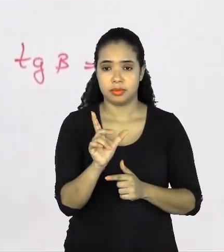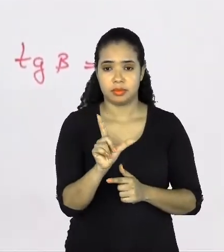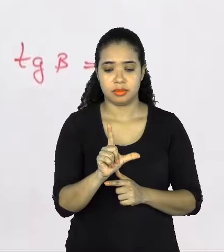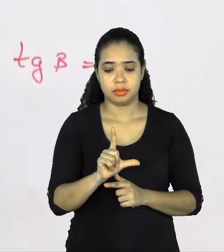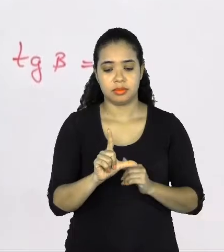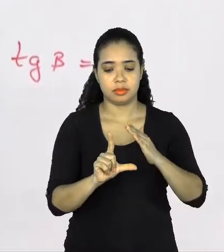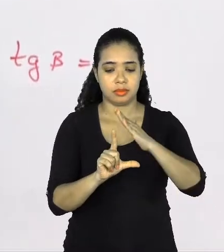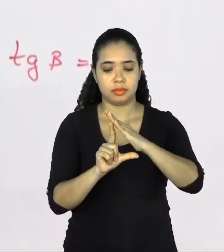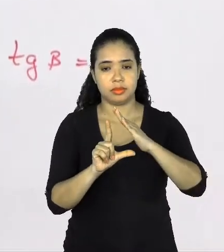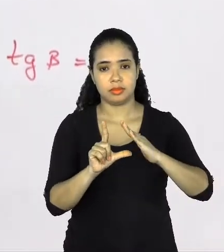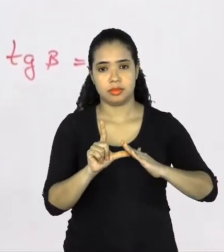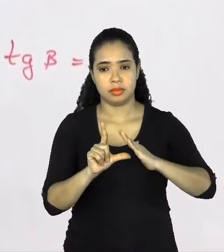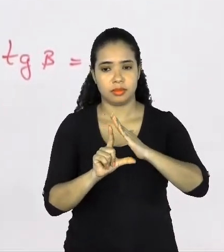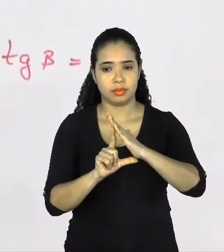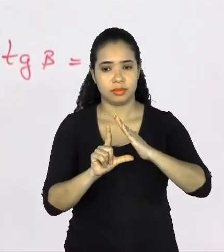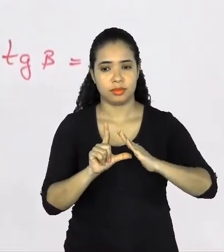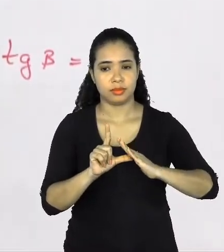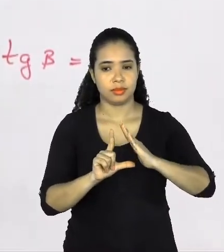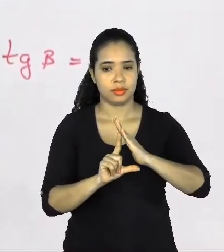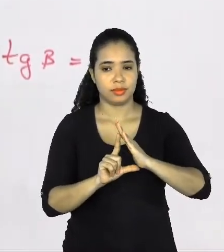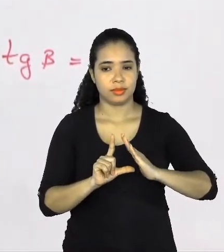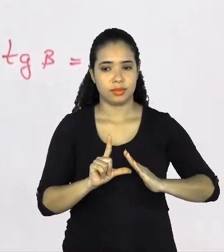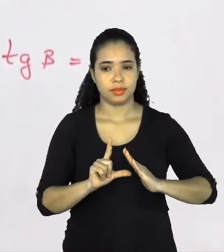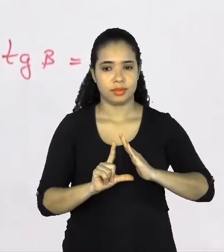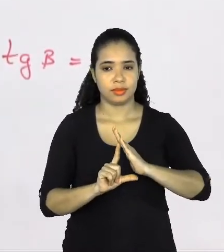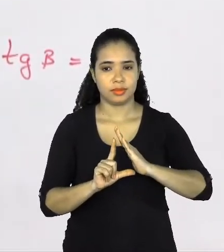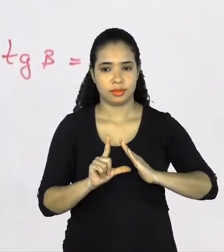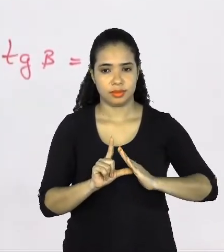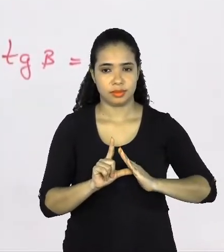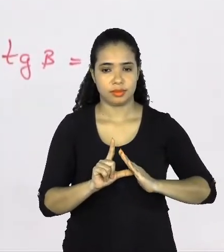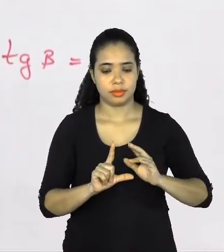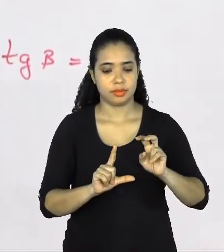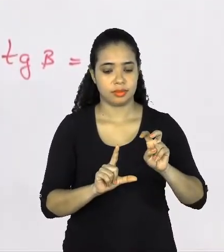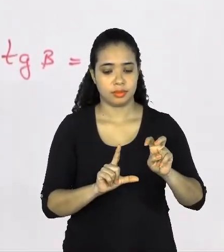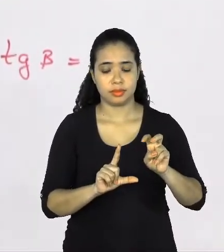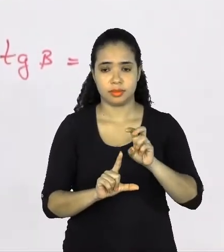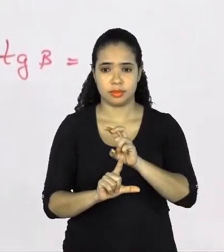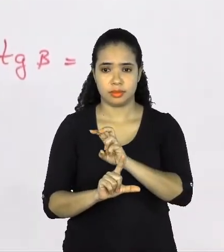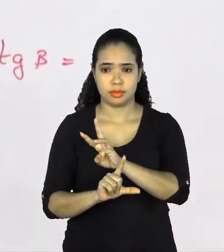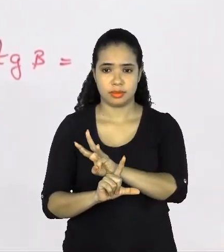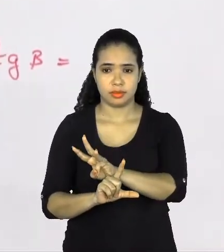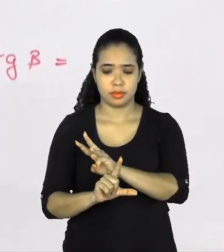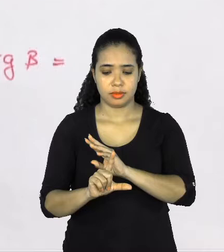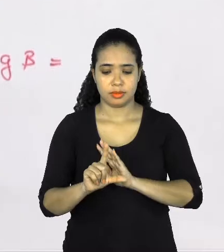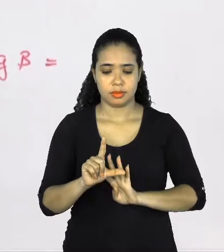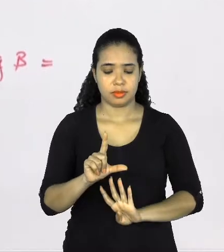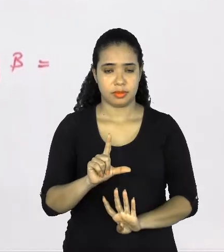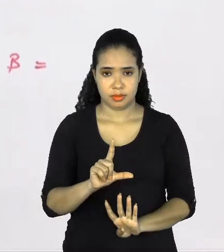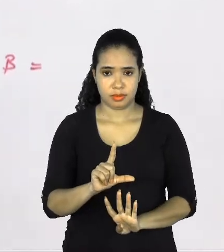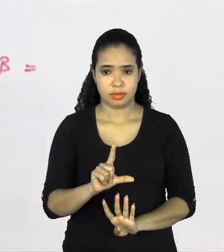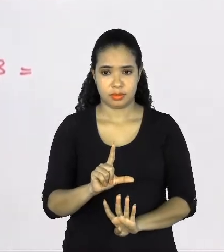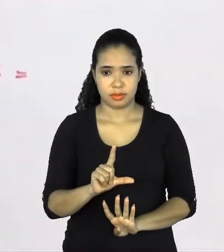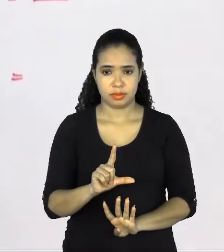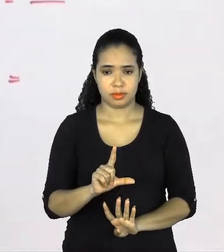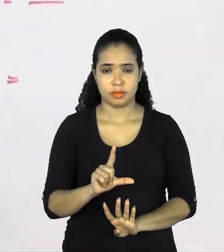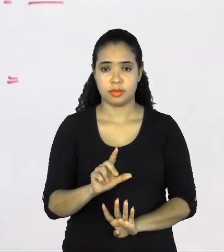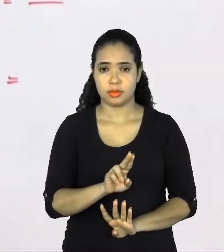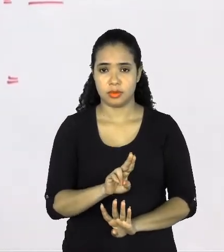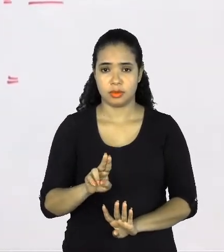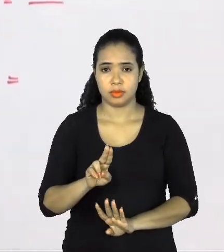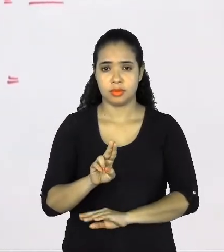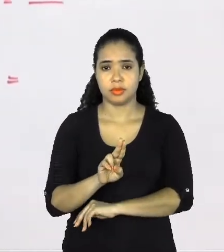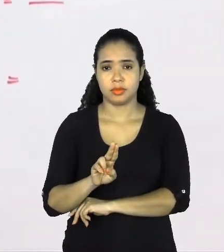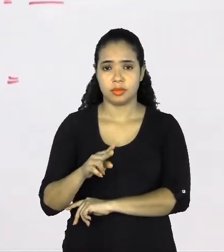pitagórico. Todo triângulo que as medidas de lados são inteiras são chamados de pitagórico. Então vamos lá. Tem que manter essa proporção,